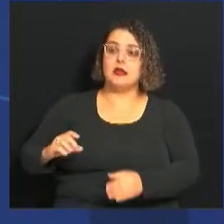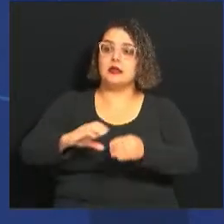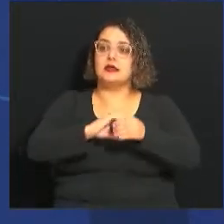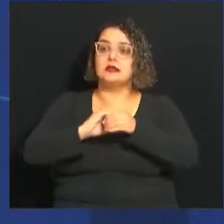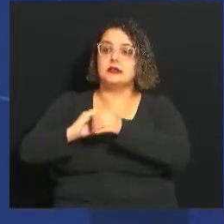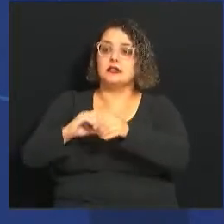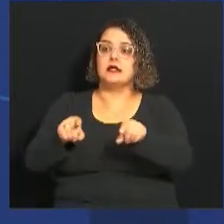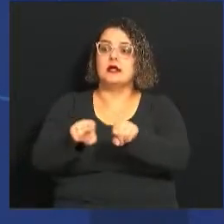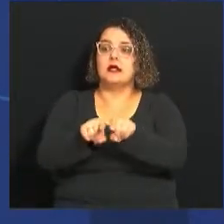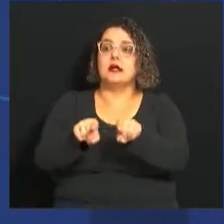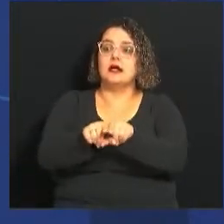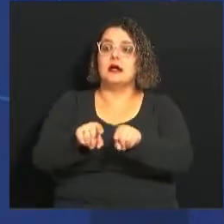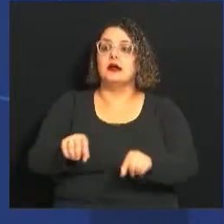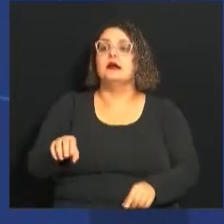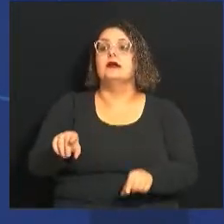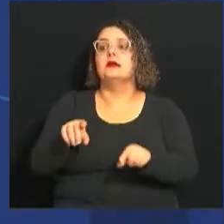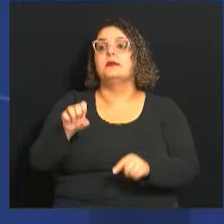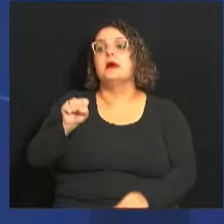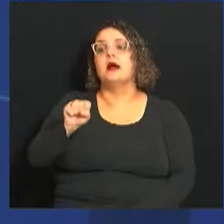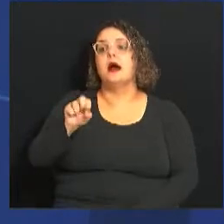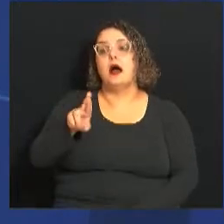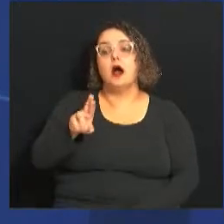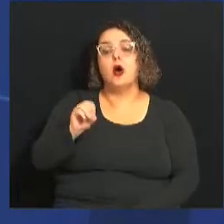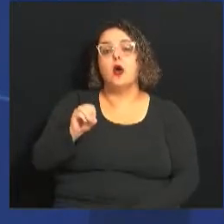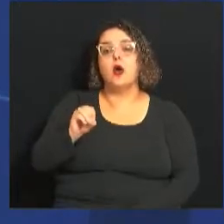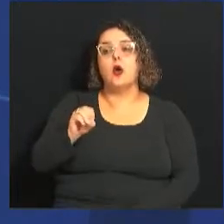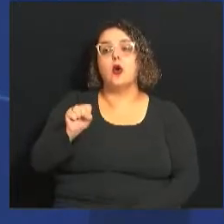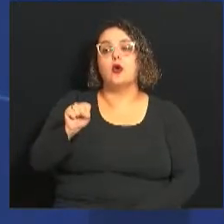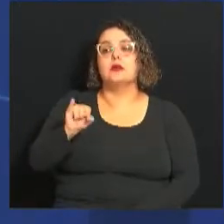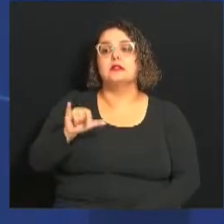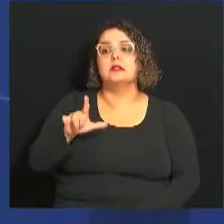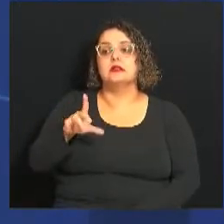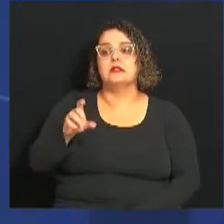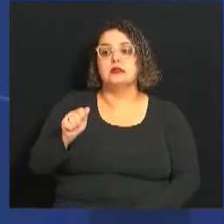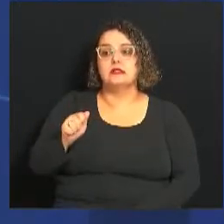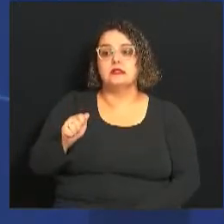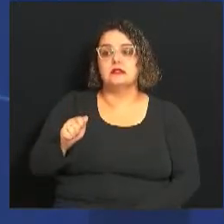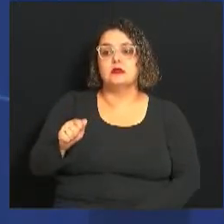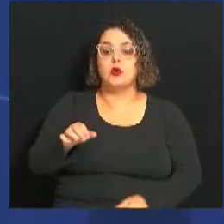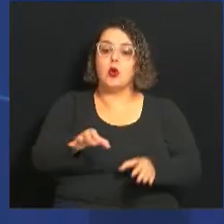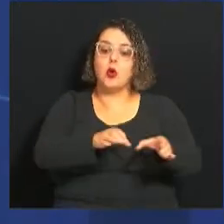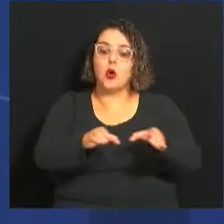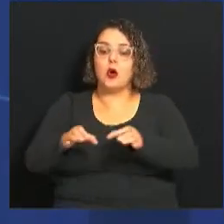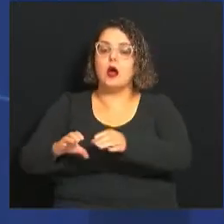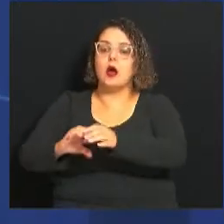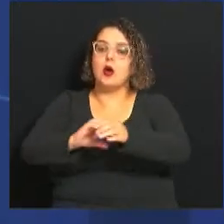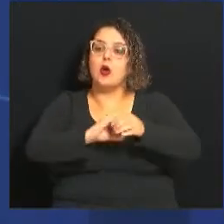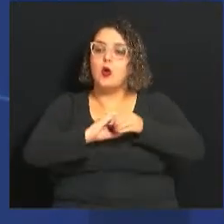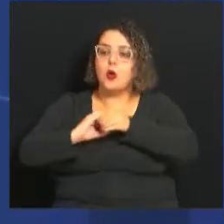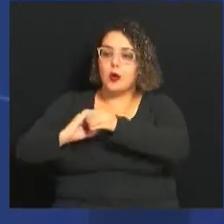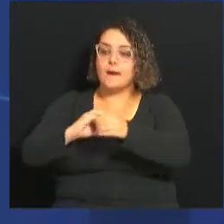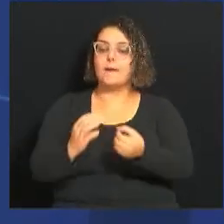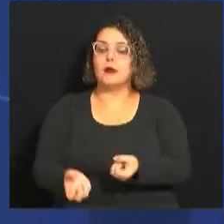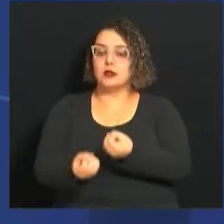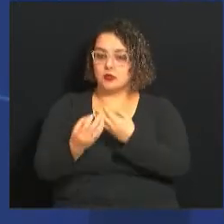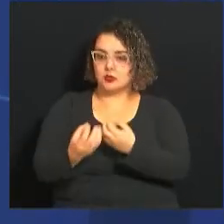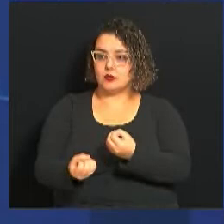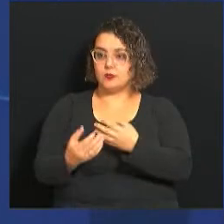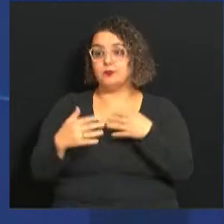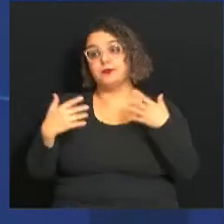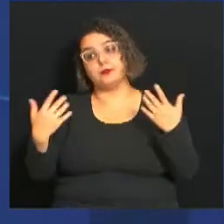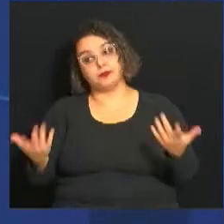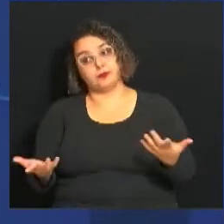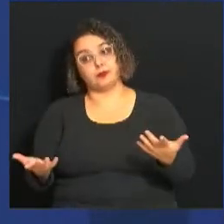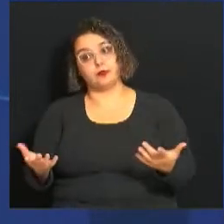também a Rosilda, que é a coordenadora da cooperativa, por todas essas informações. Bom,